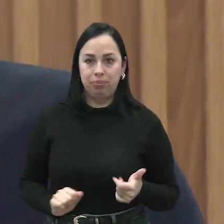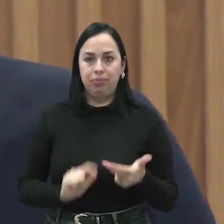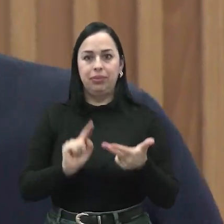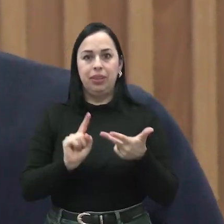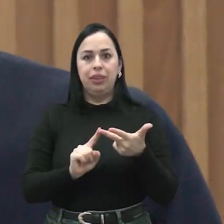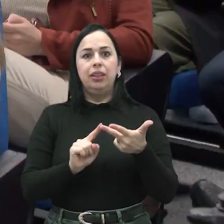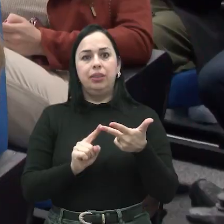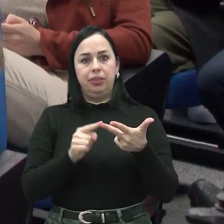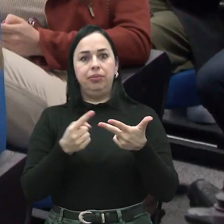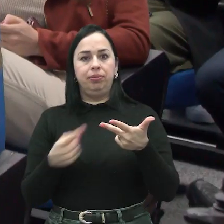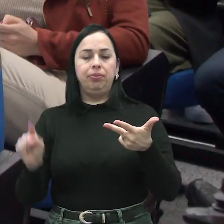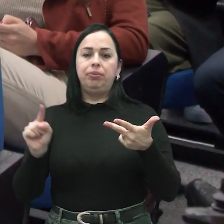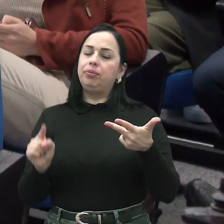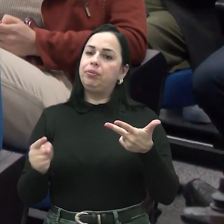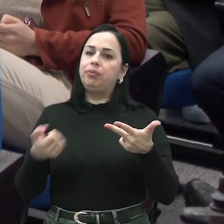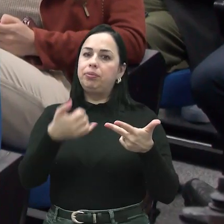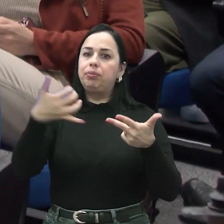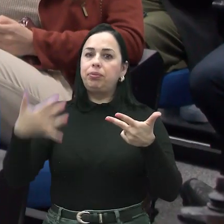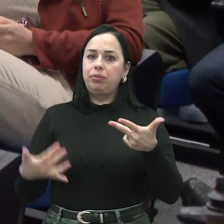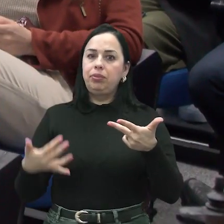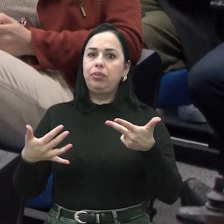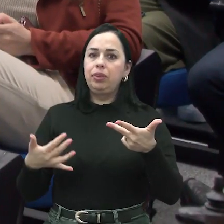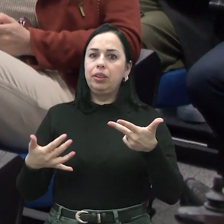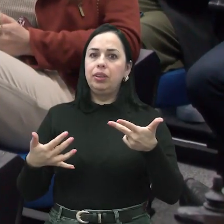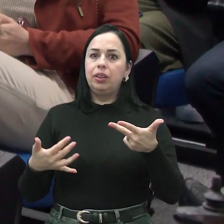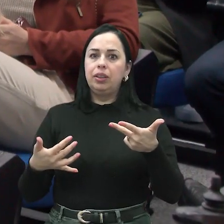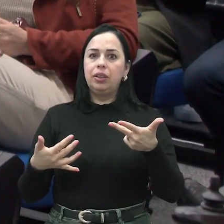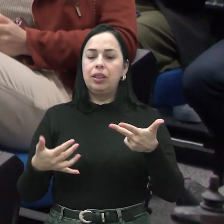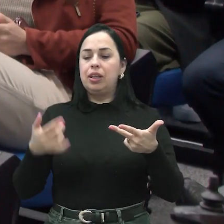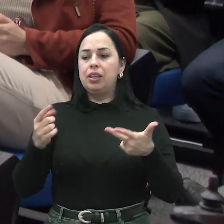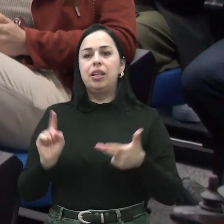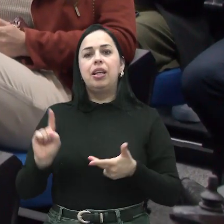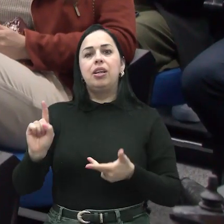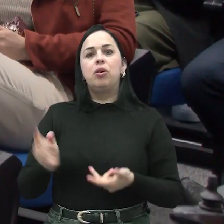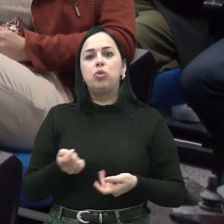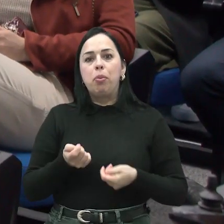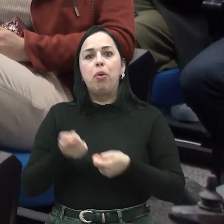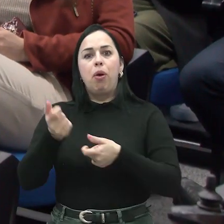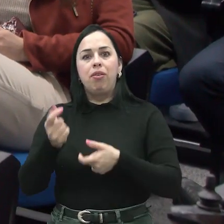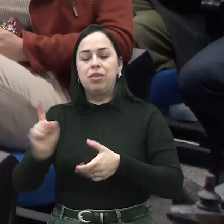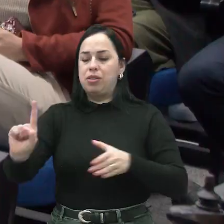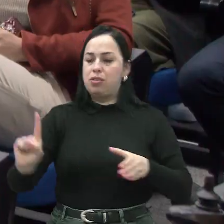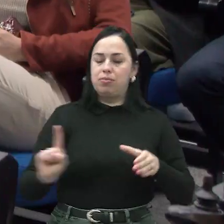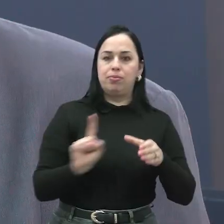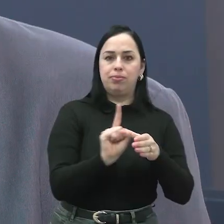de trabalho. E a última falou sobre o auxílio inclusão para a pessoa com